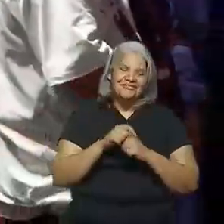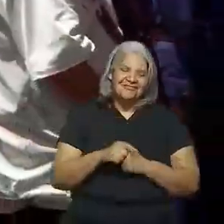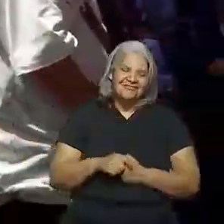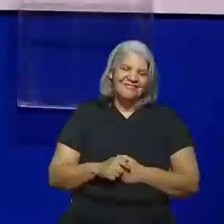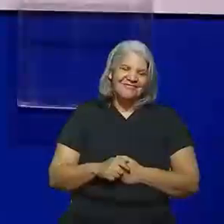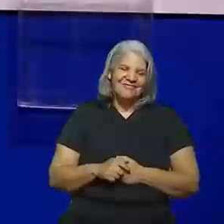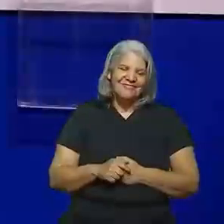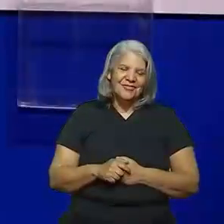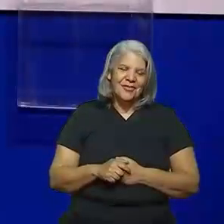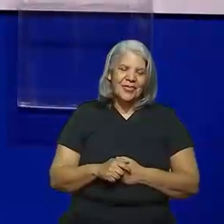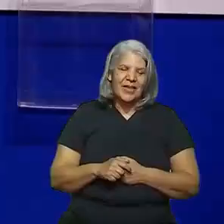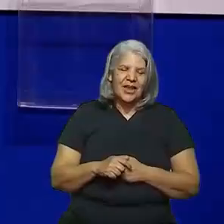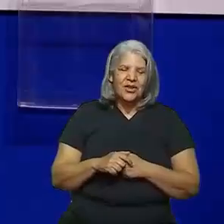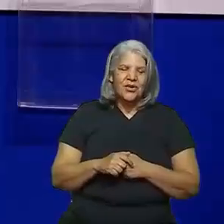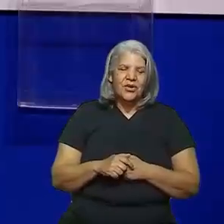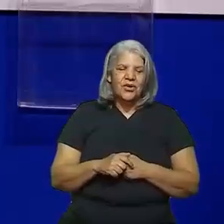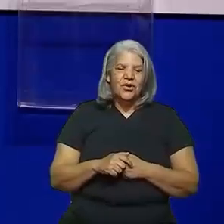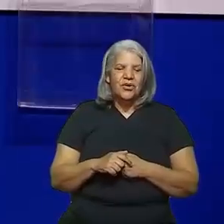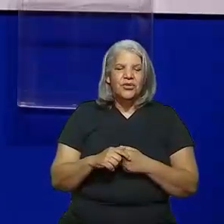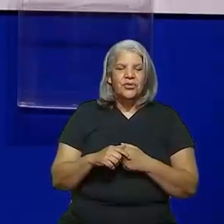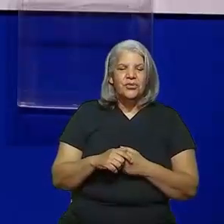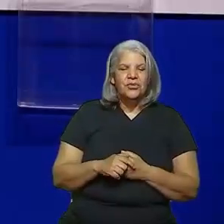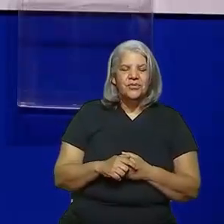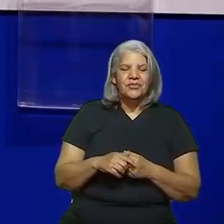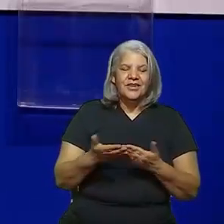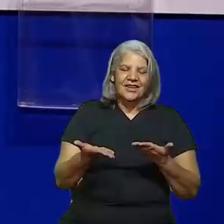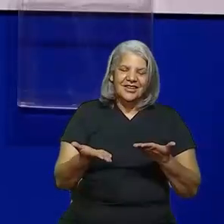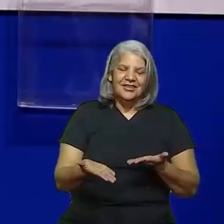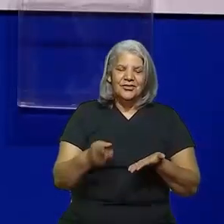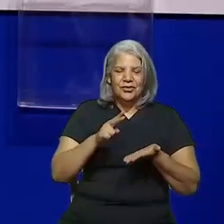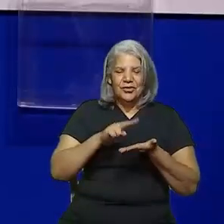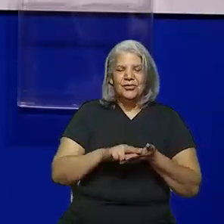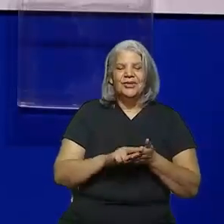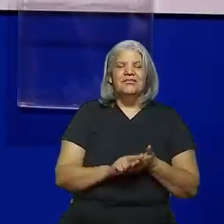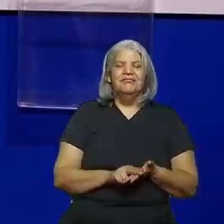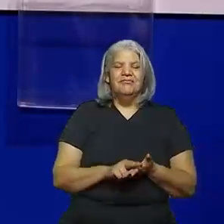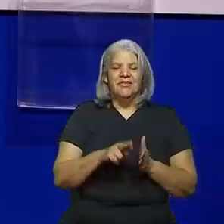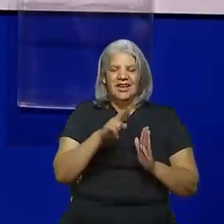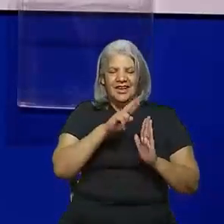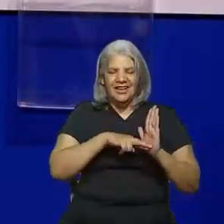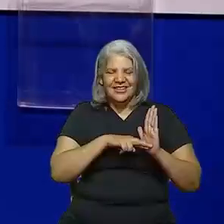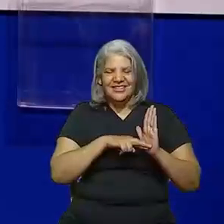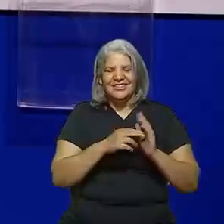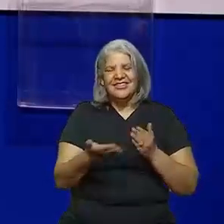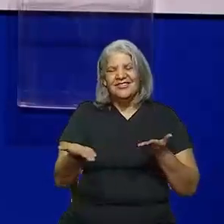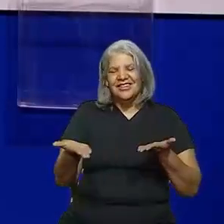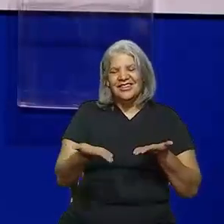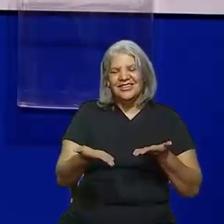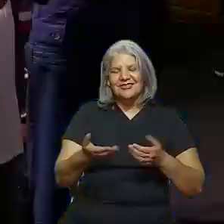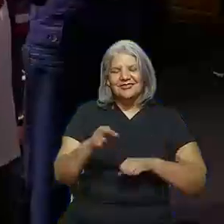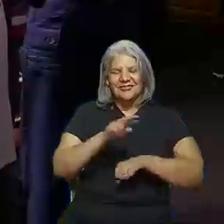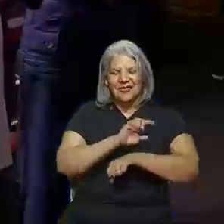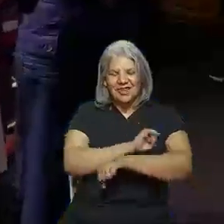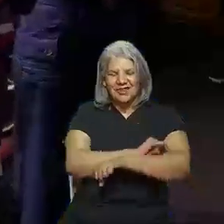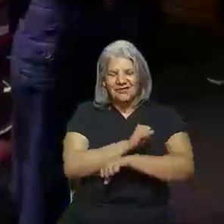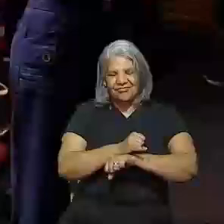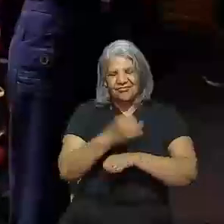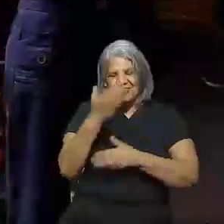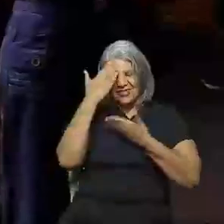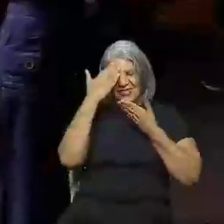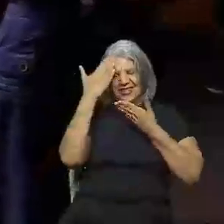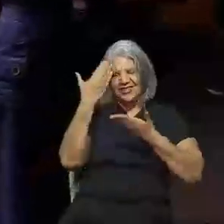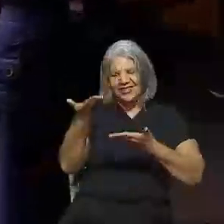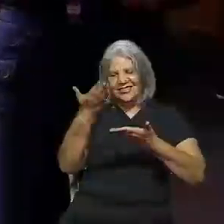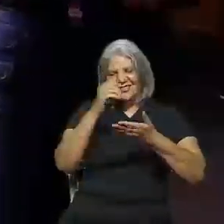no concurso de redação é mesmo verdade aqui em Itabira. Muito obrigada a vocês. E para a